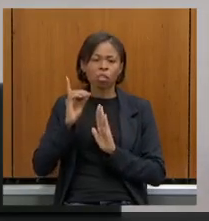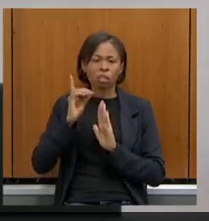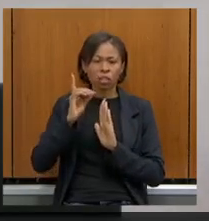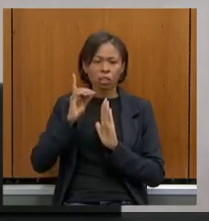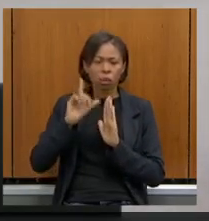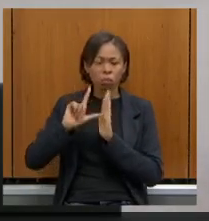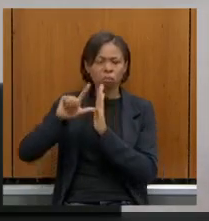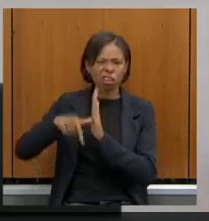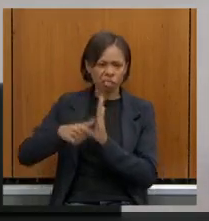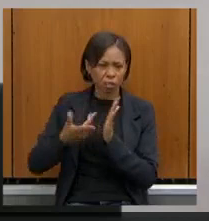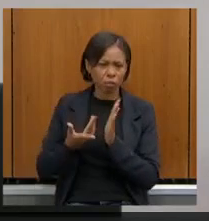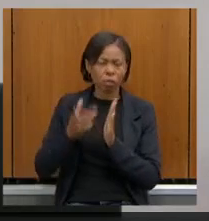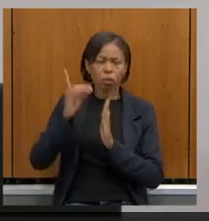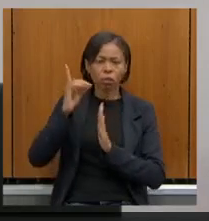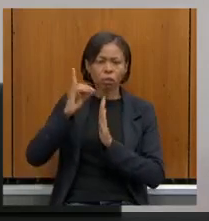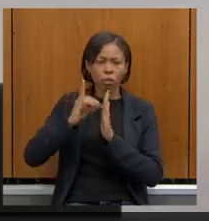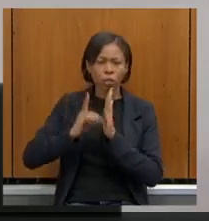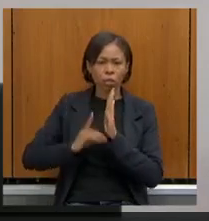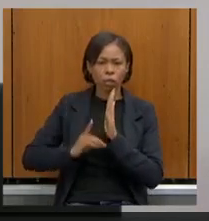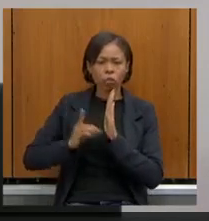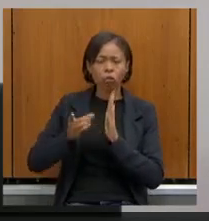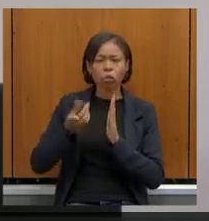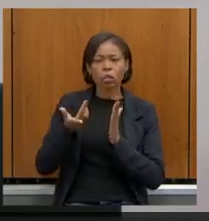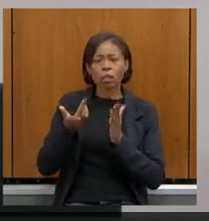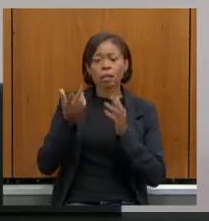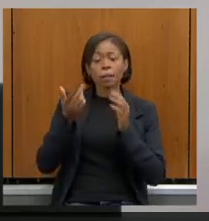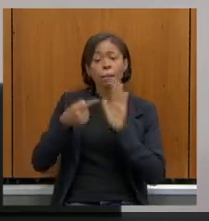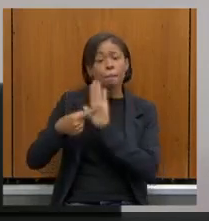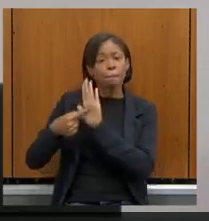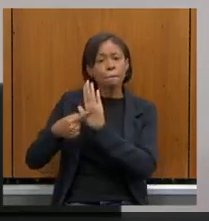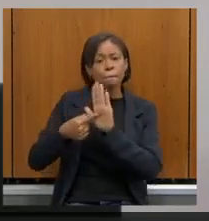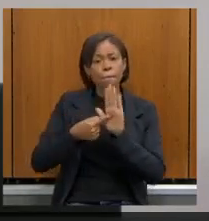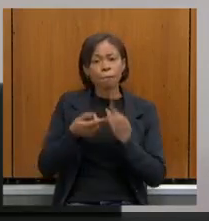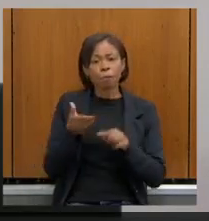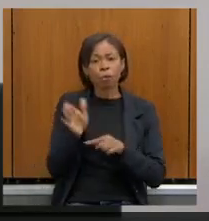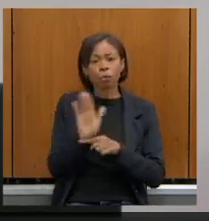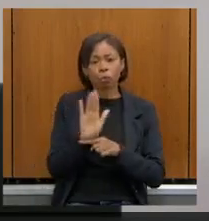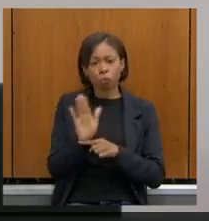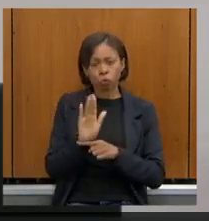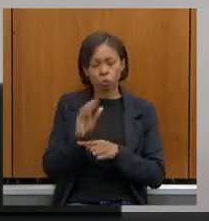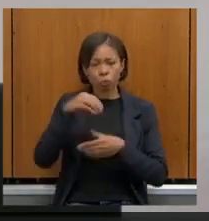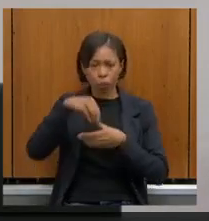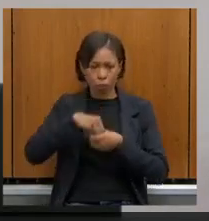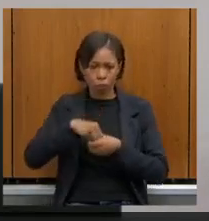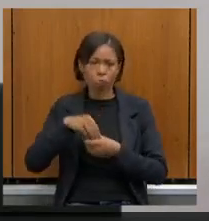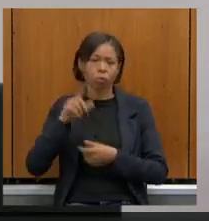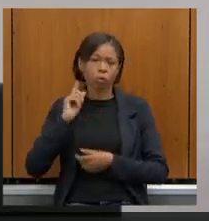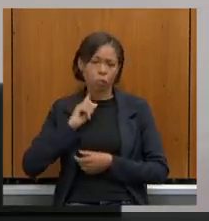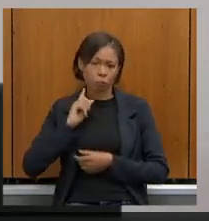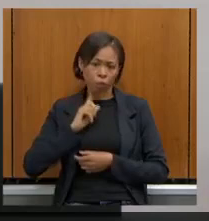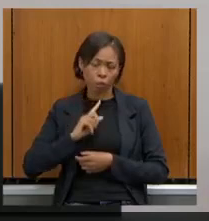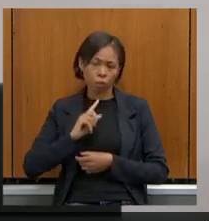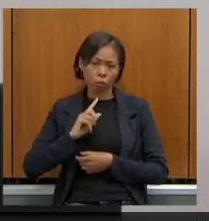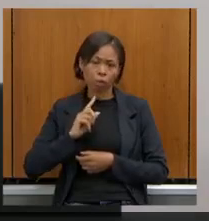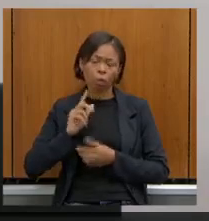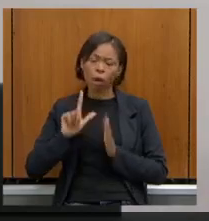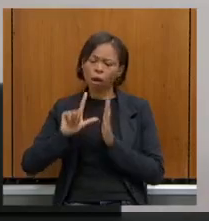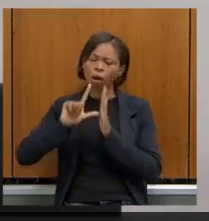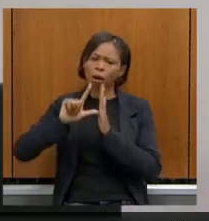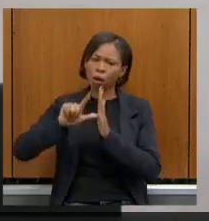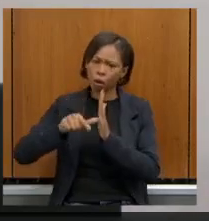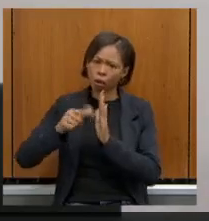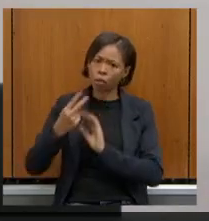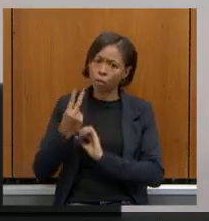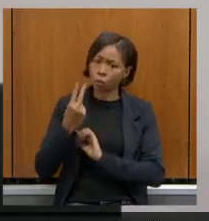exibição dos filmes ao Estado para dois anos depois da